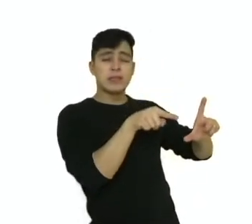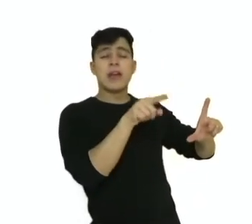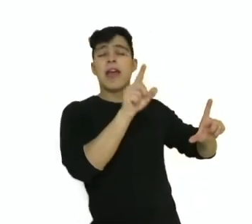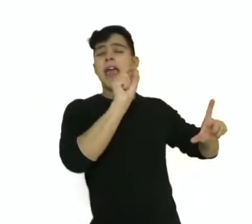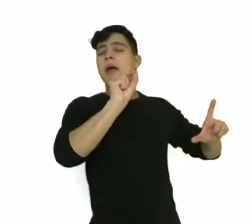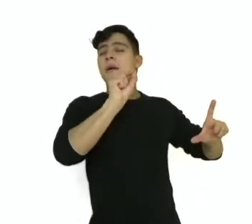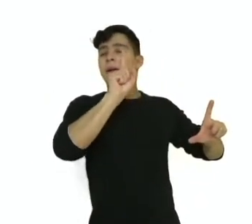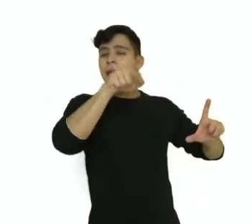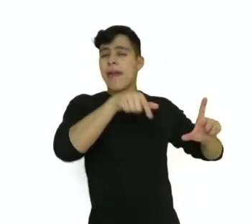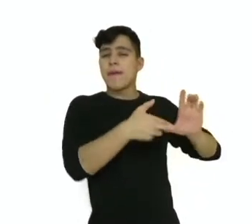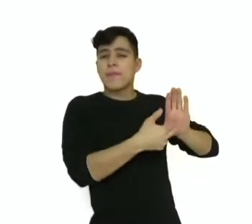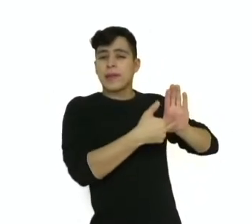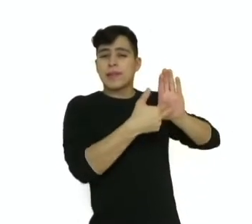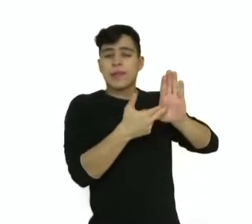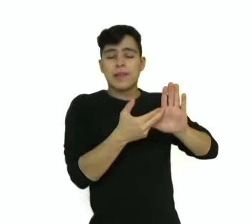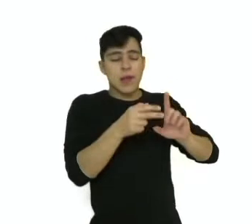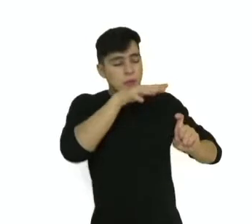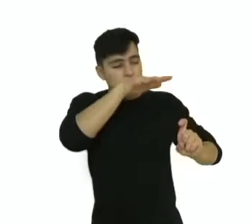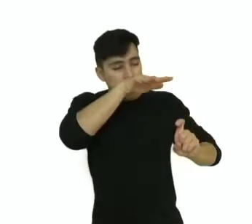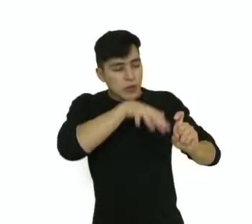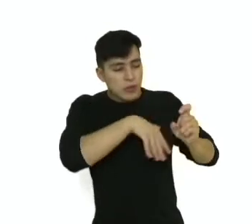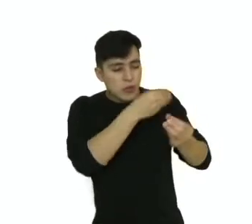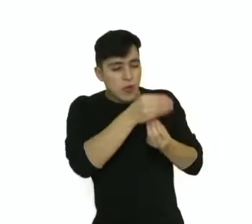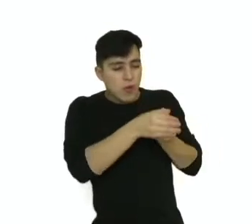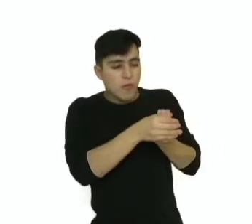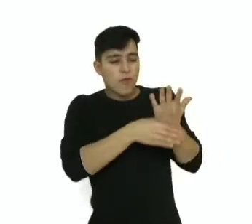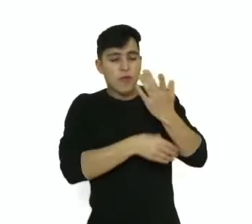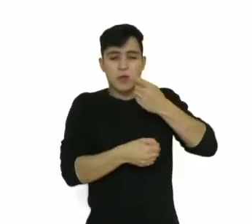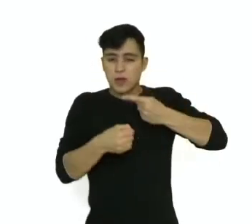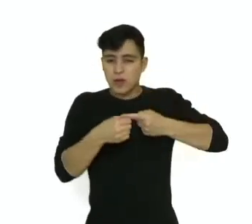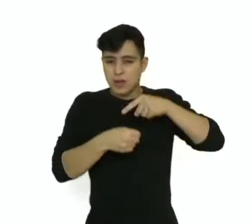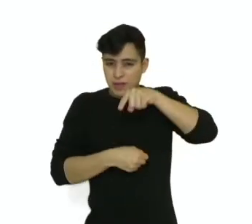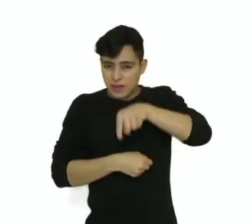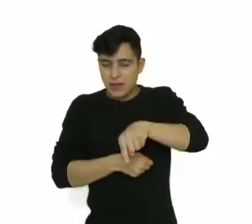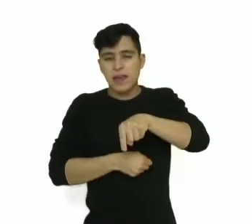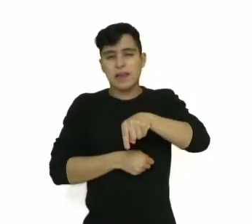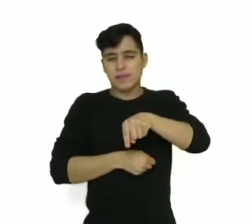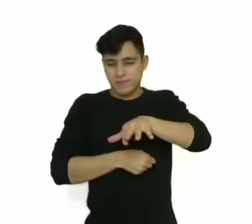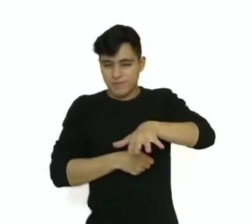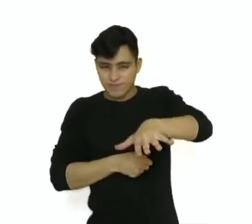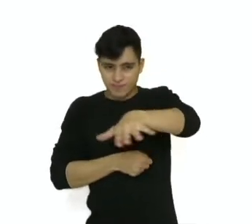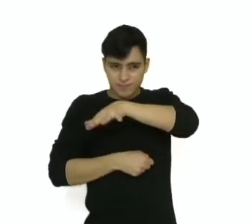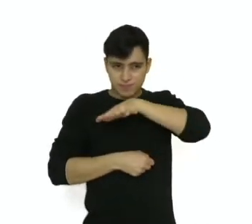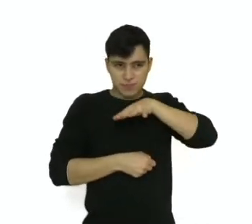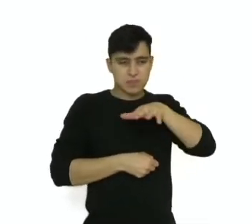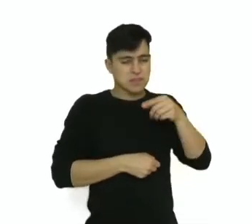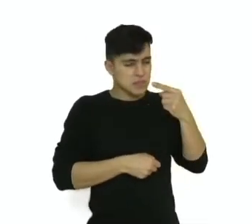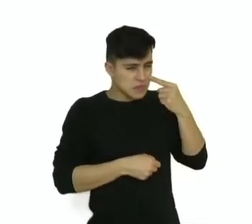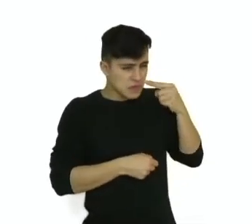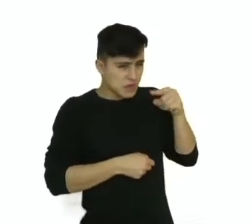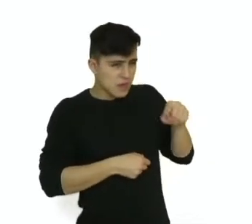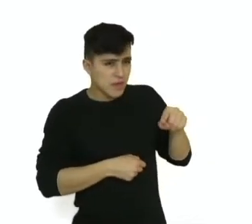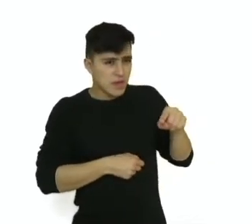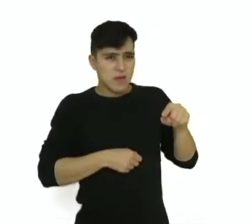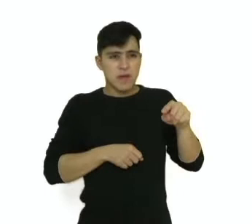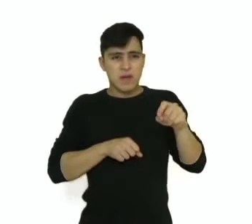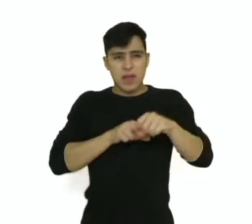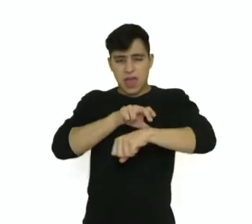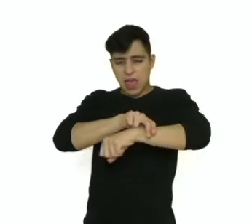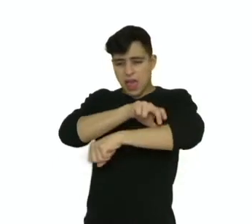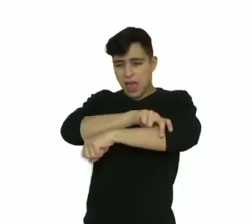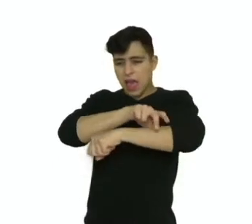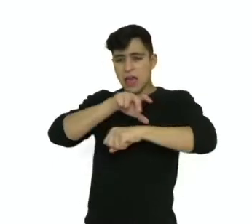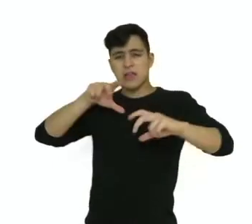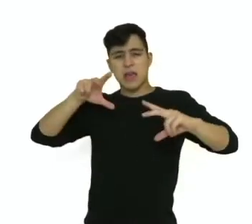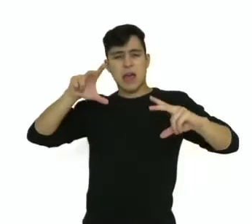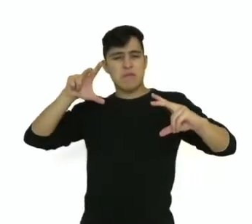de Tenochtitlan. Uma águia é mostrada devorando, como a gente pode observar aqui na imagem, né? Está devorando um pássaro no alto de um cacto com